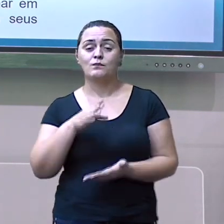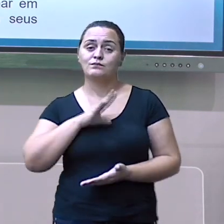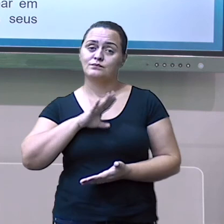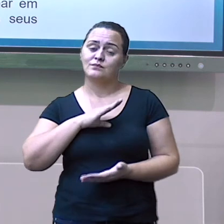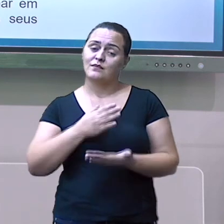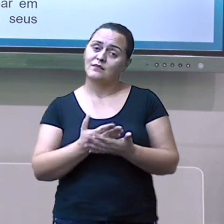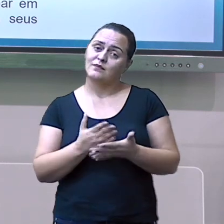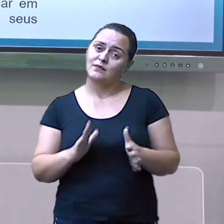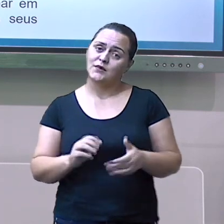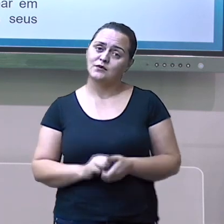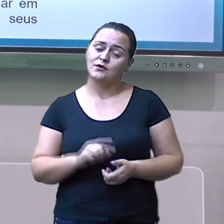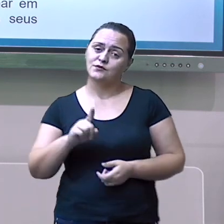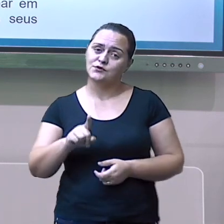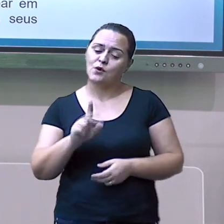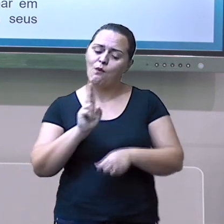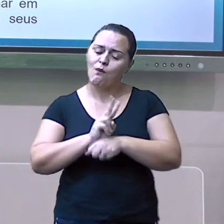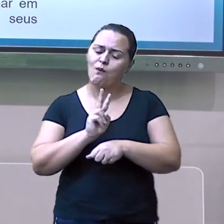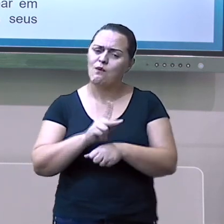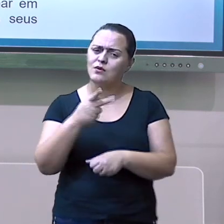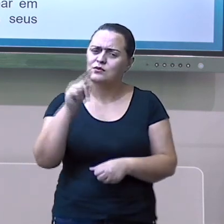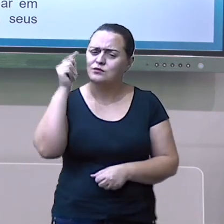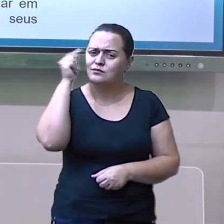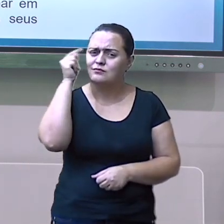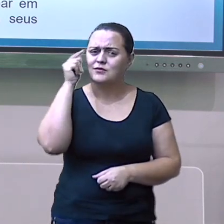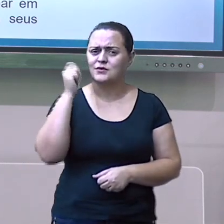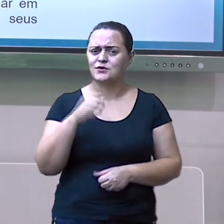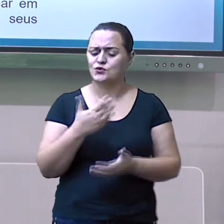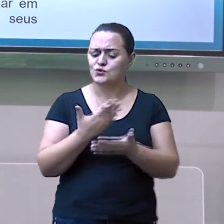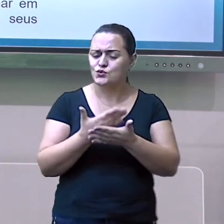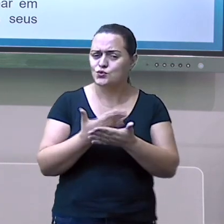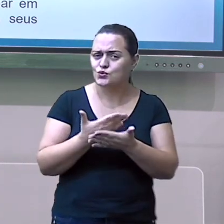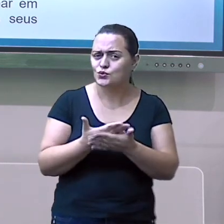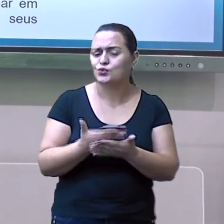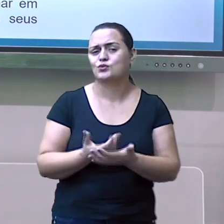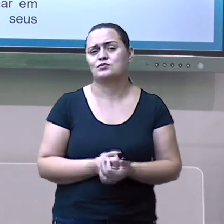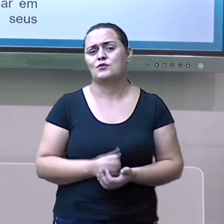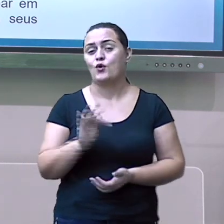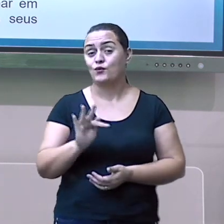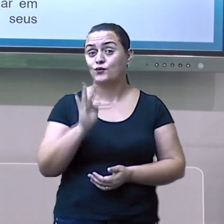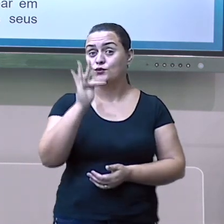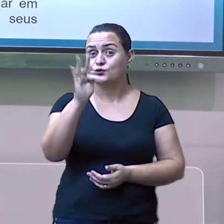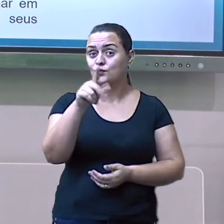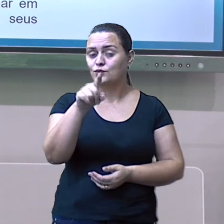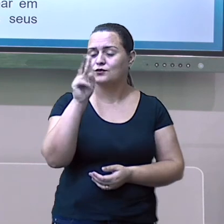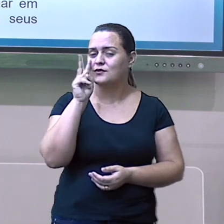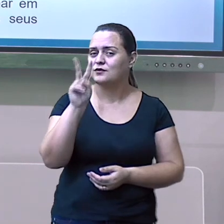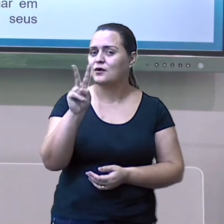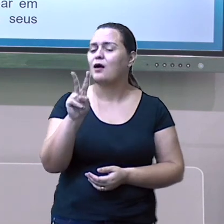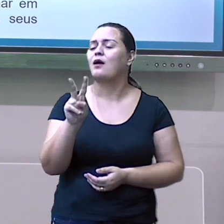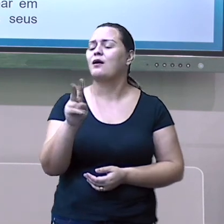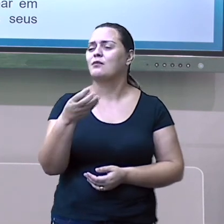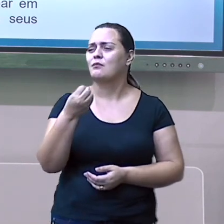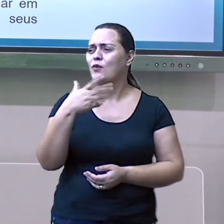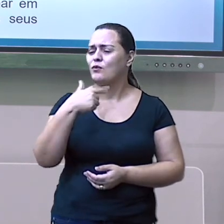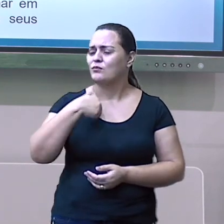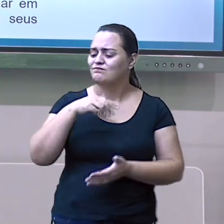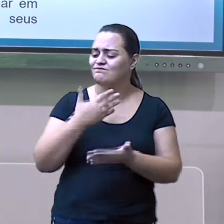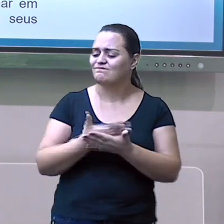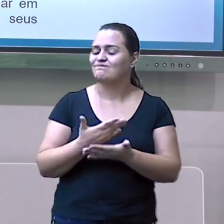mente e estude. Lá na frente você vai ver o resultado do seu esforço